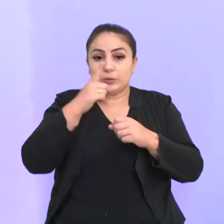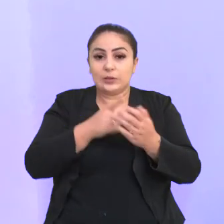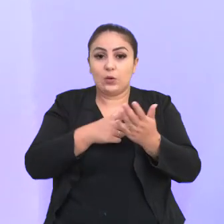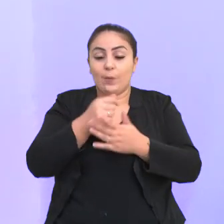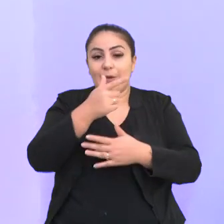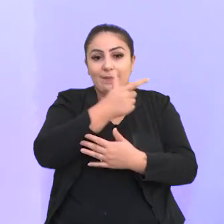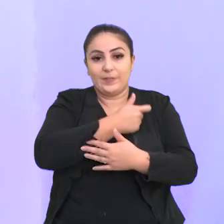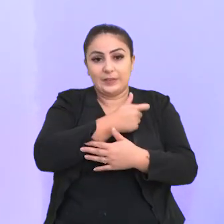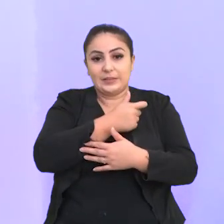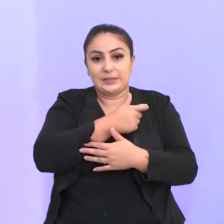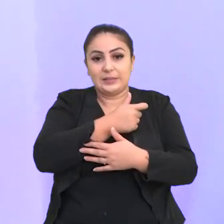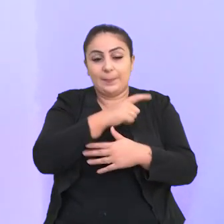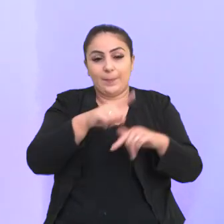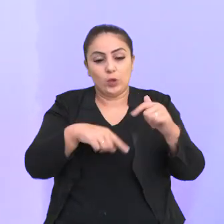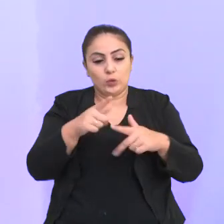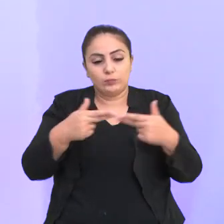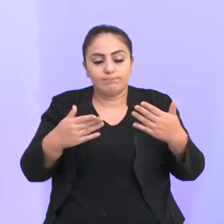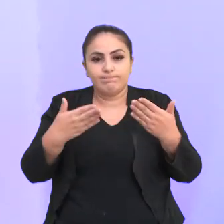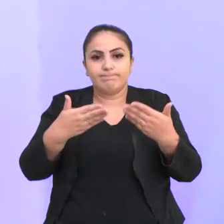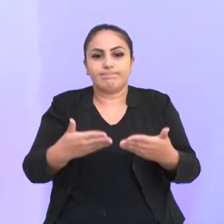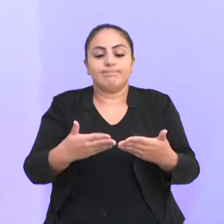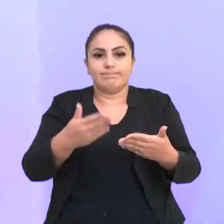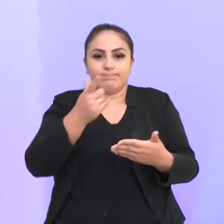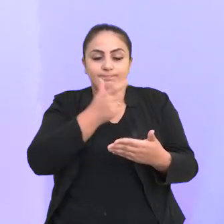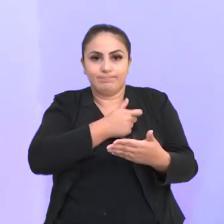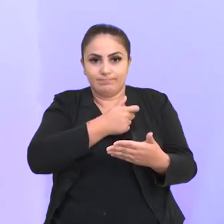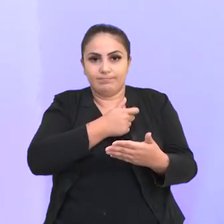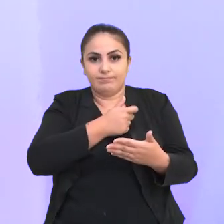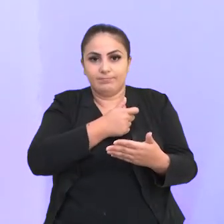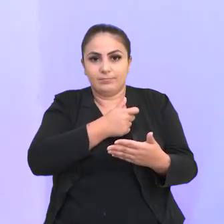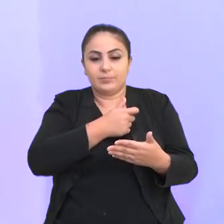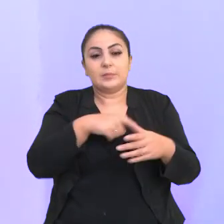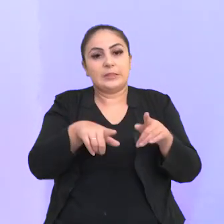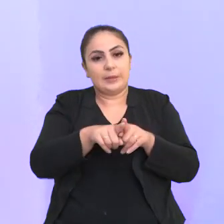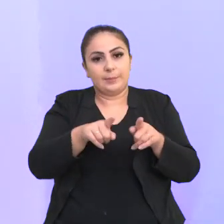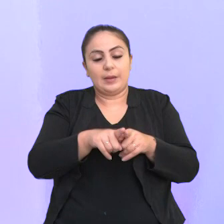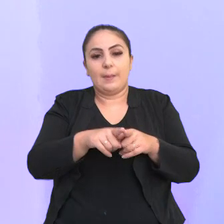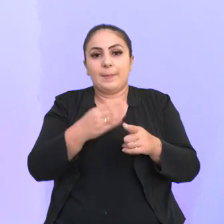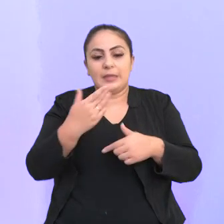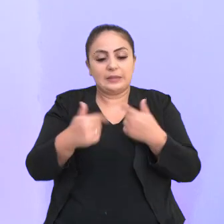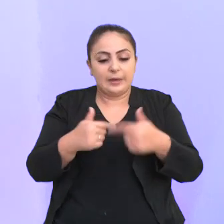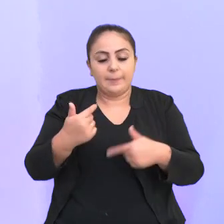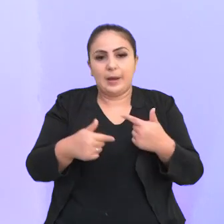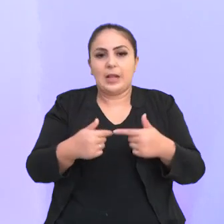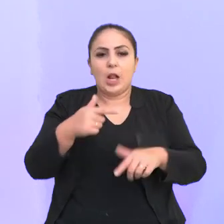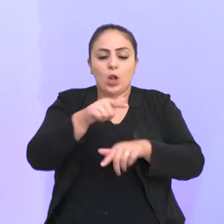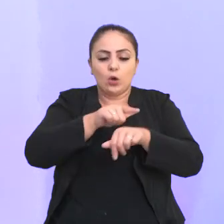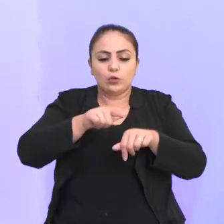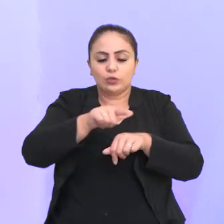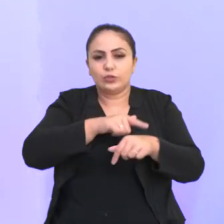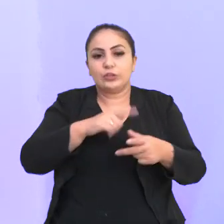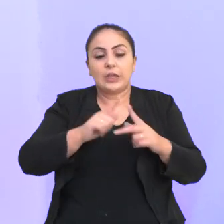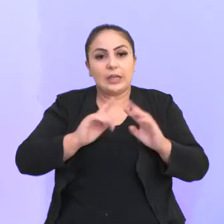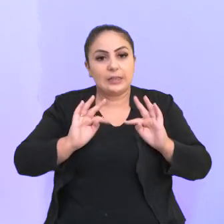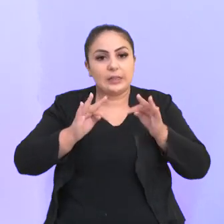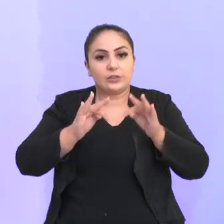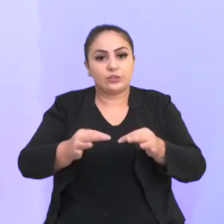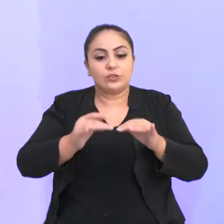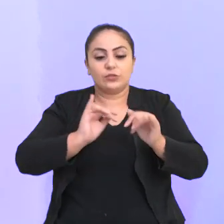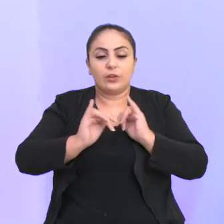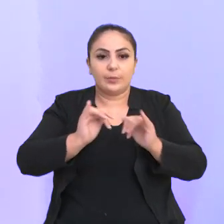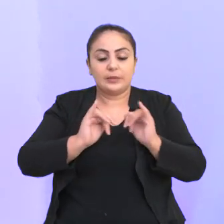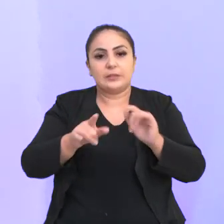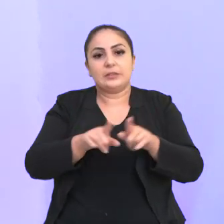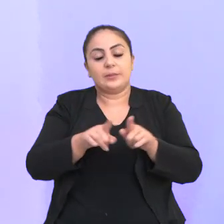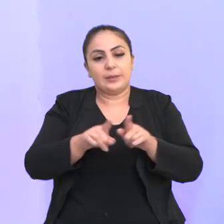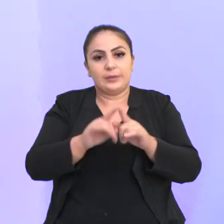de aquisição de vacinas e insumos destinados à vacinação, bem como os bens, serviços de logística, tecnologia